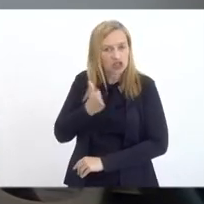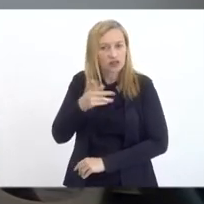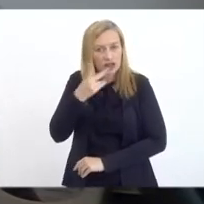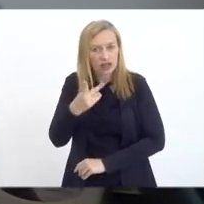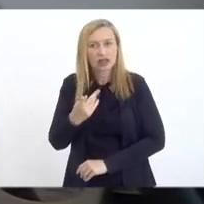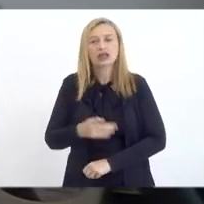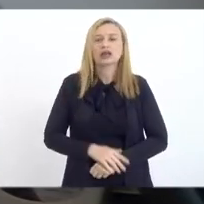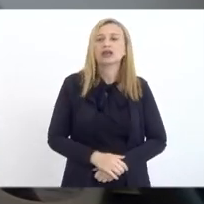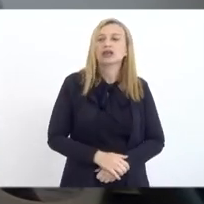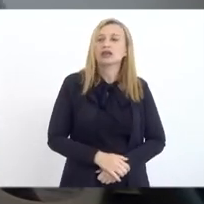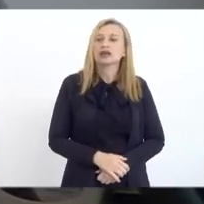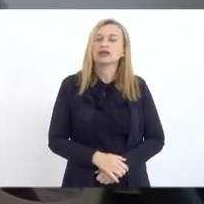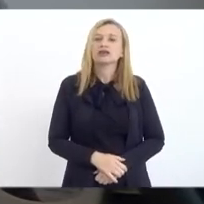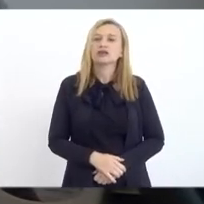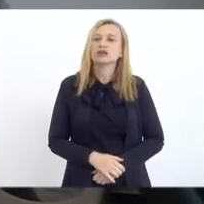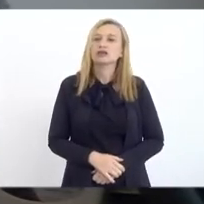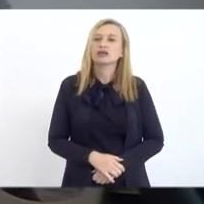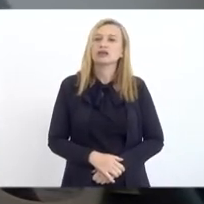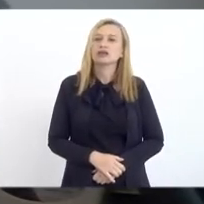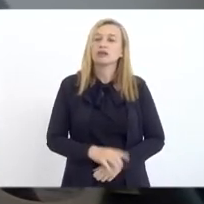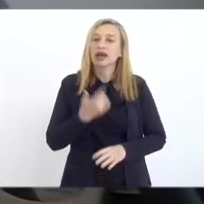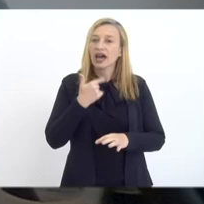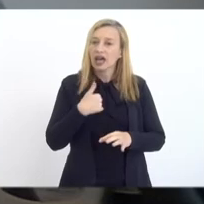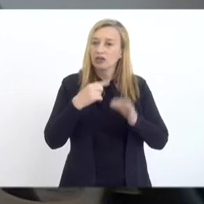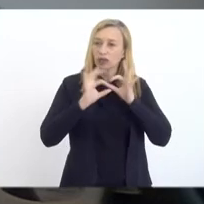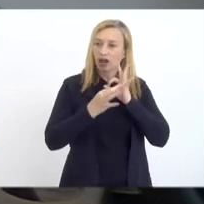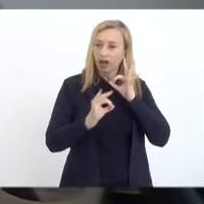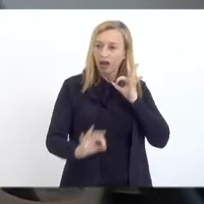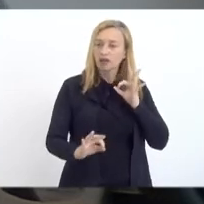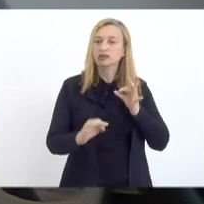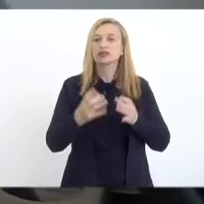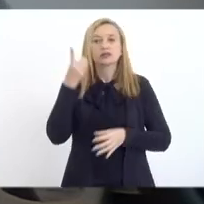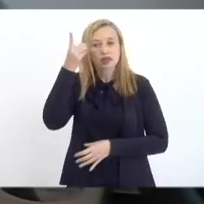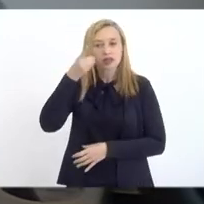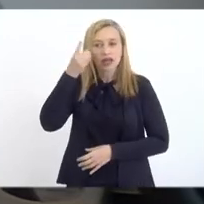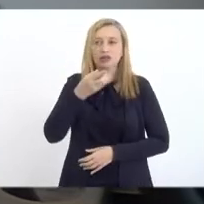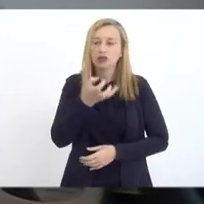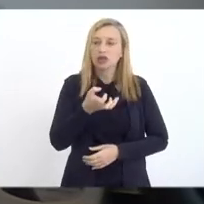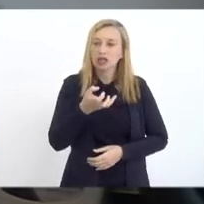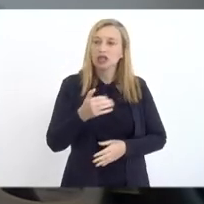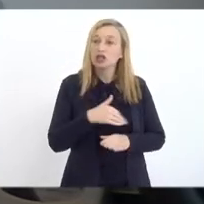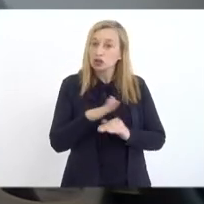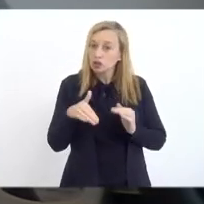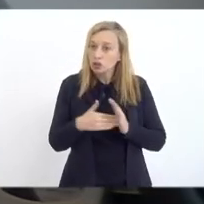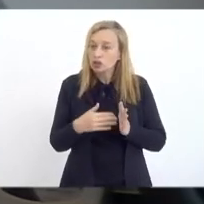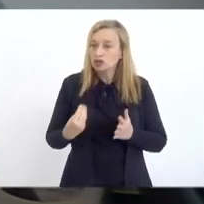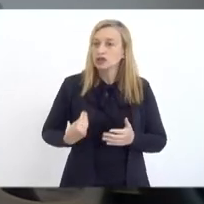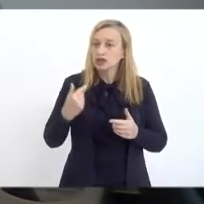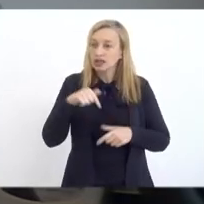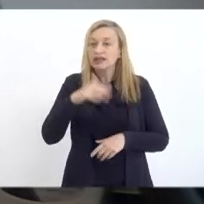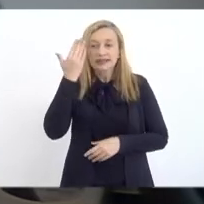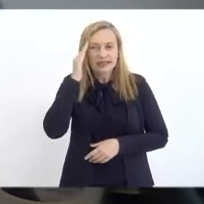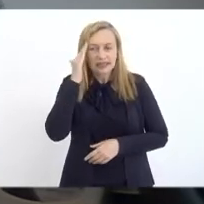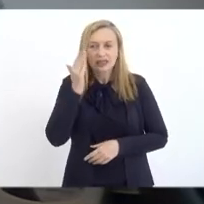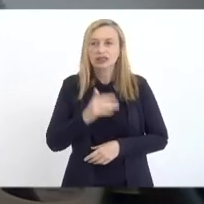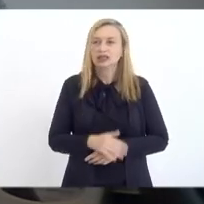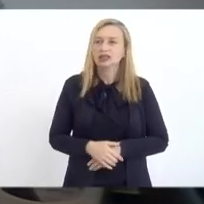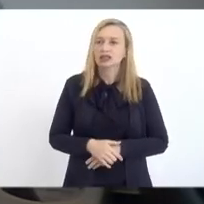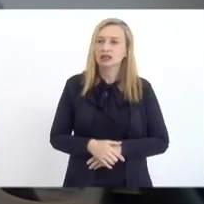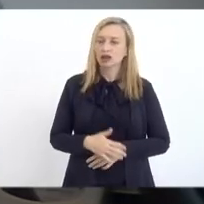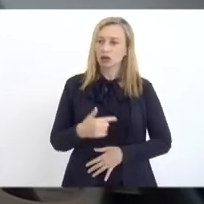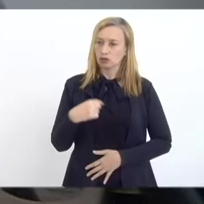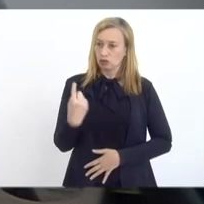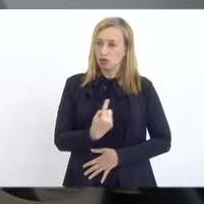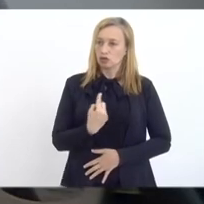E, para não me delongar muito, deputado, eu queria que todos presentes entendessem que, da nossa